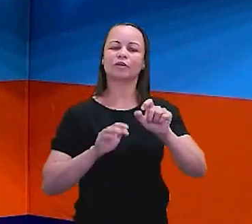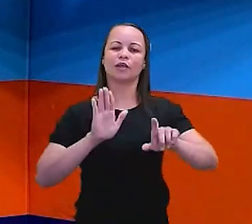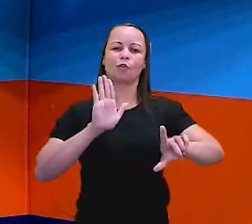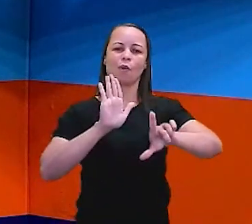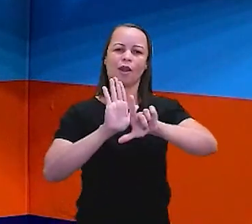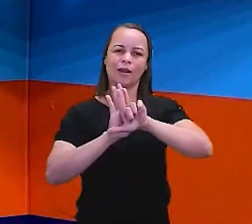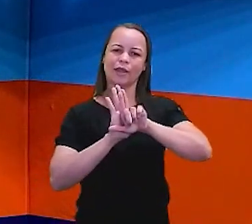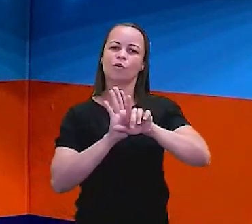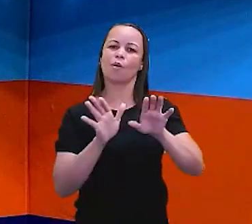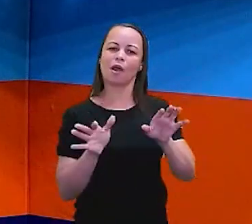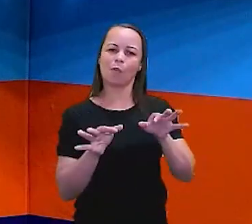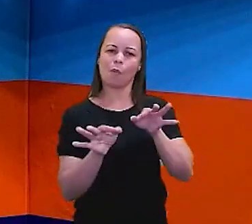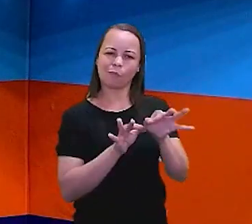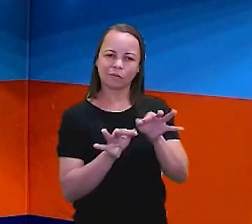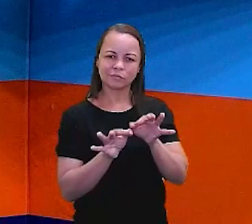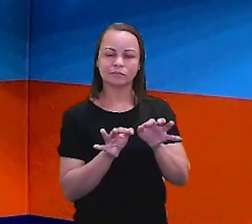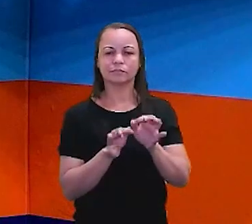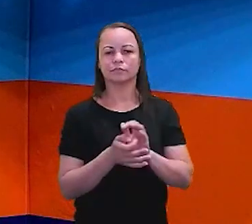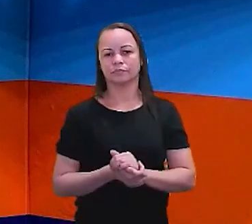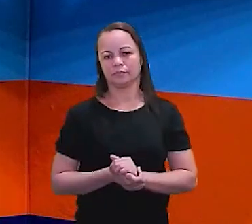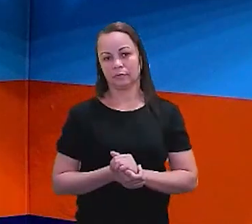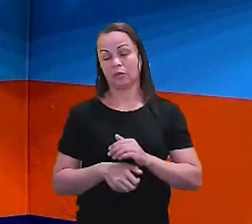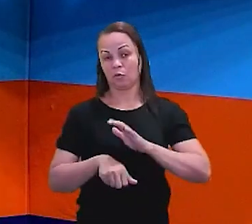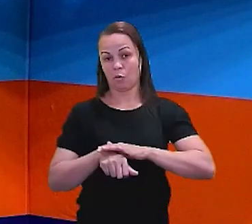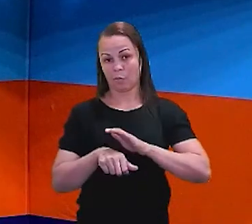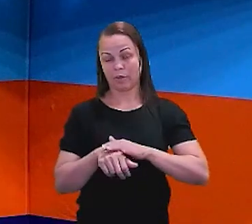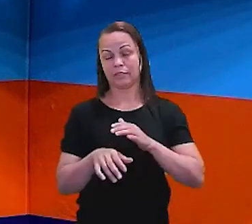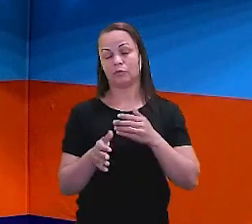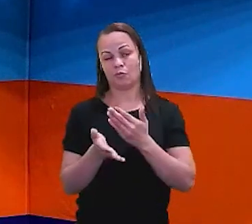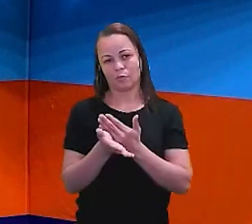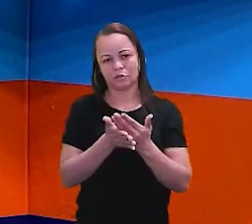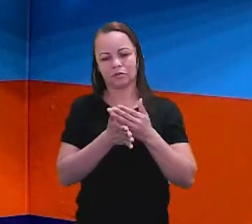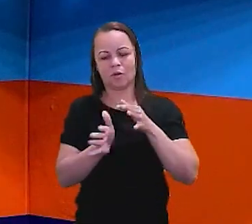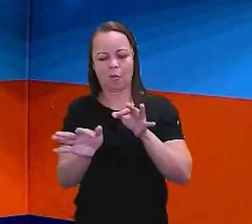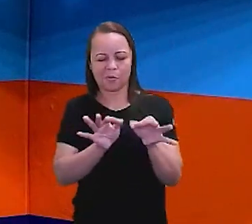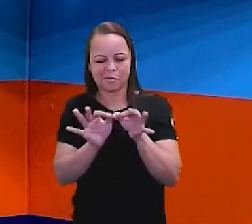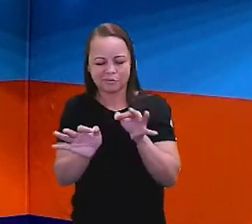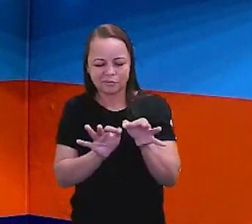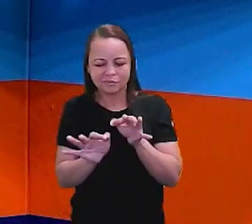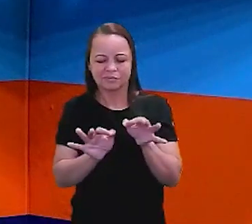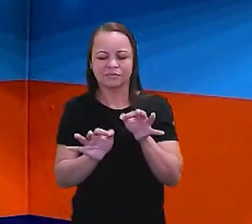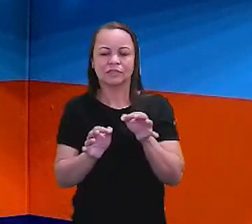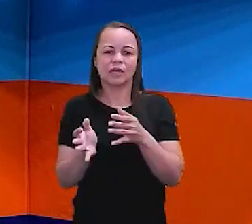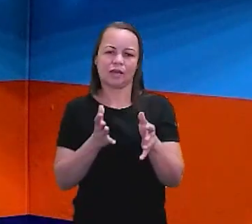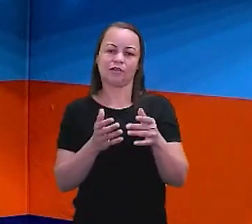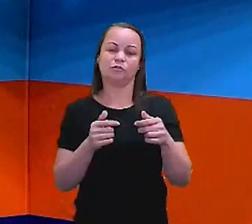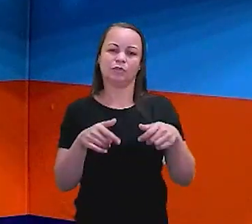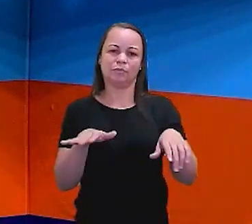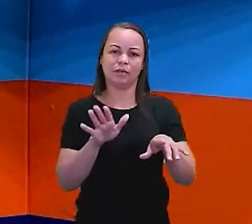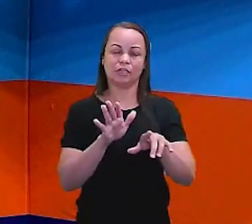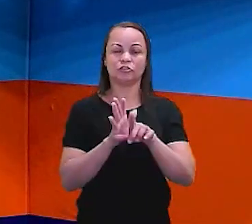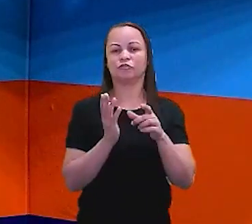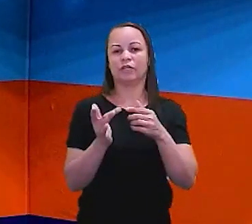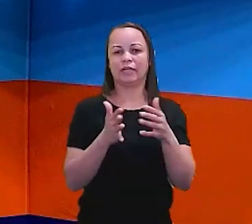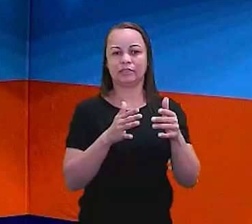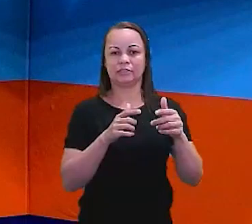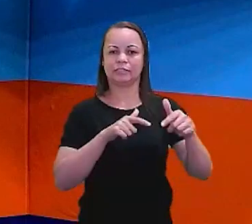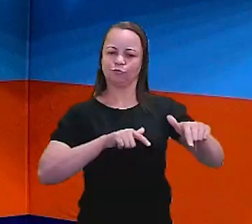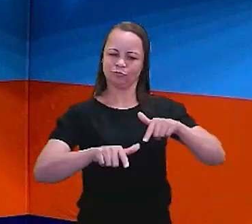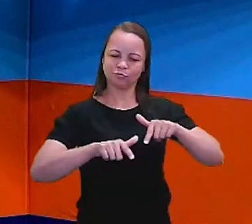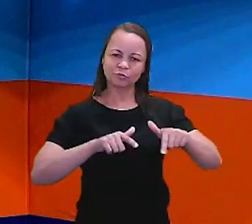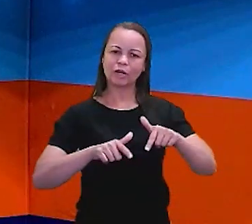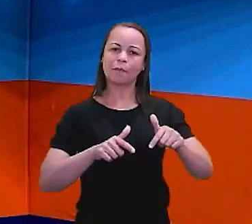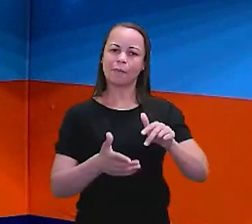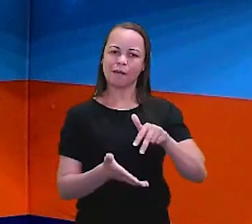organização. Então, foi a partir desse momento que começou a se organizar, as primeiras frentes trabalhistas. Vamos conhecer um pouquinho sobre